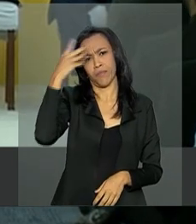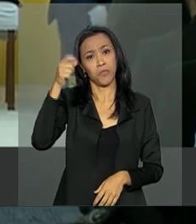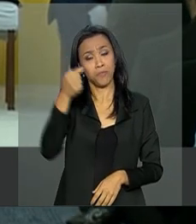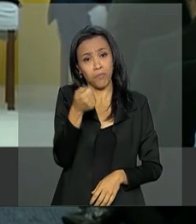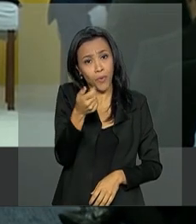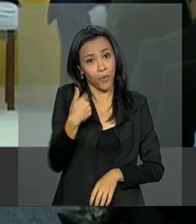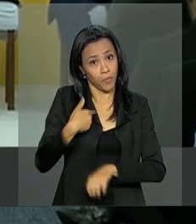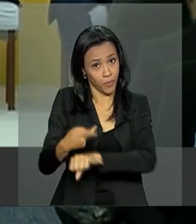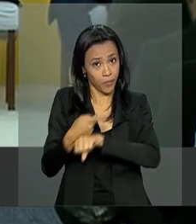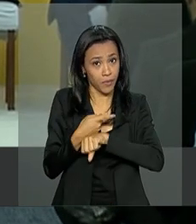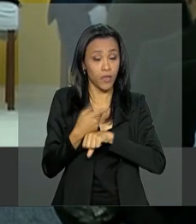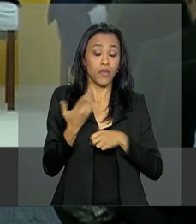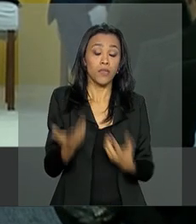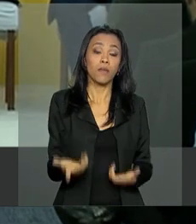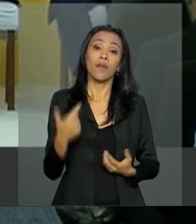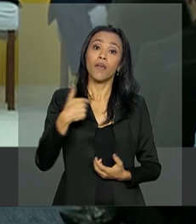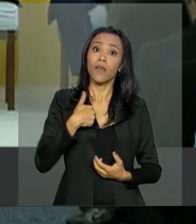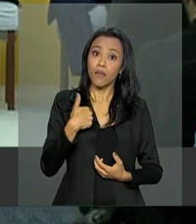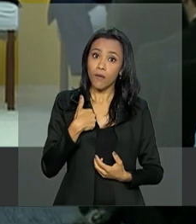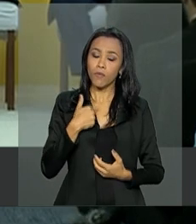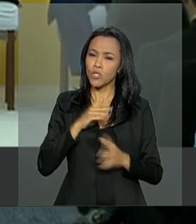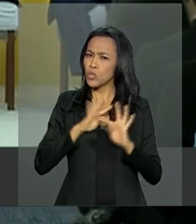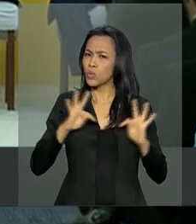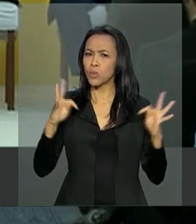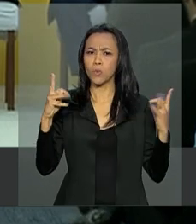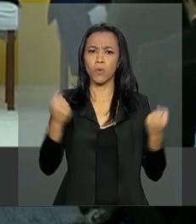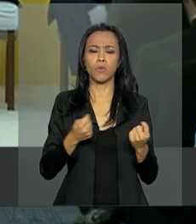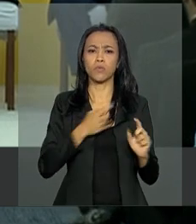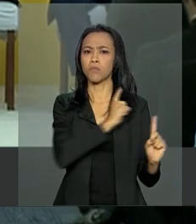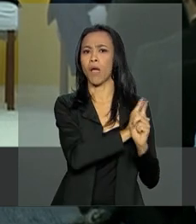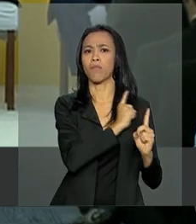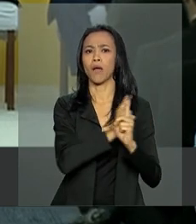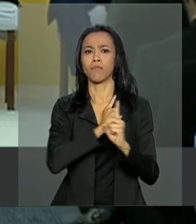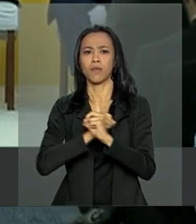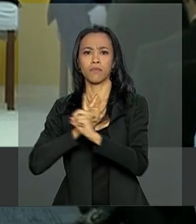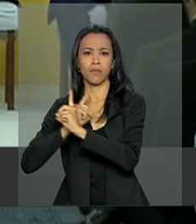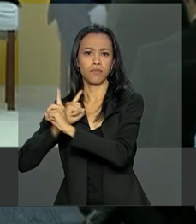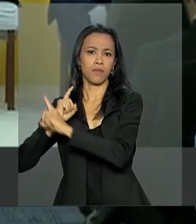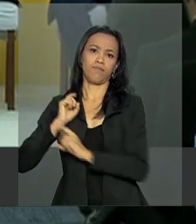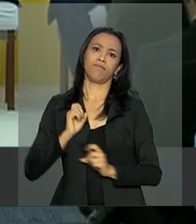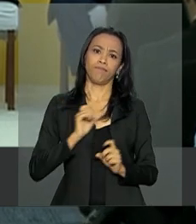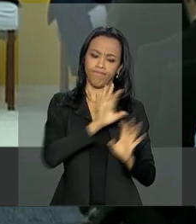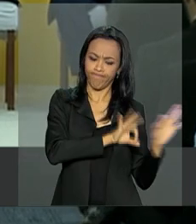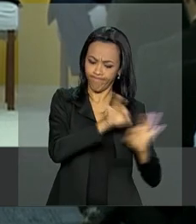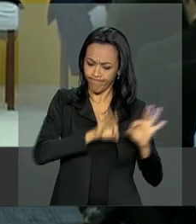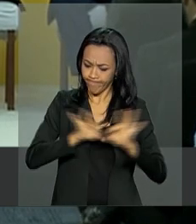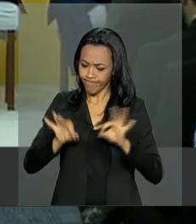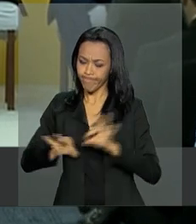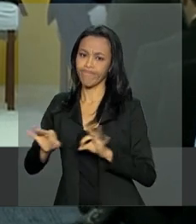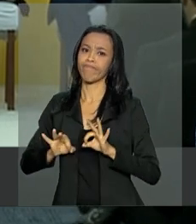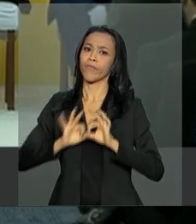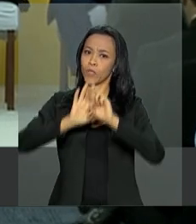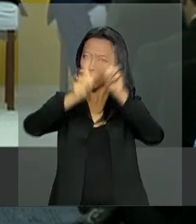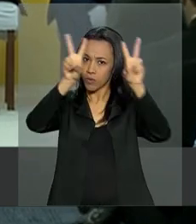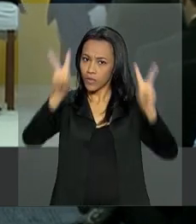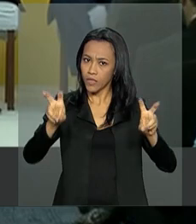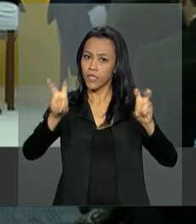estive praticamente em todos os eventos, não é? Em todos os eventos referentes